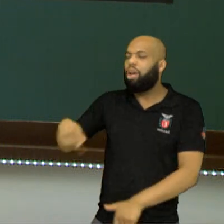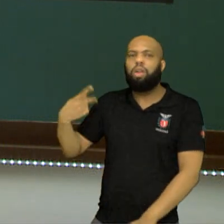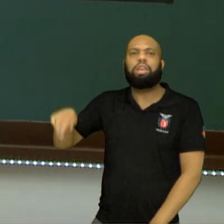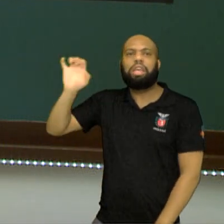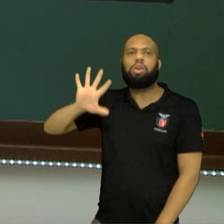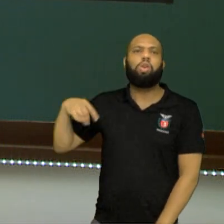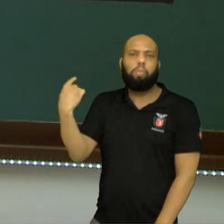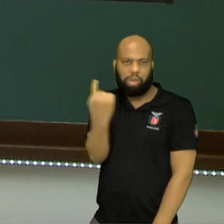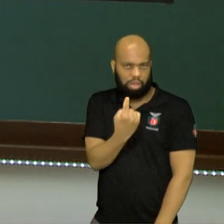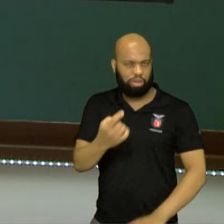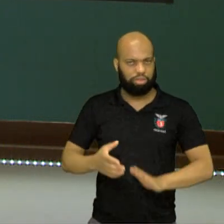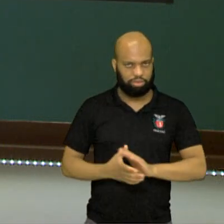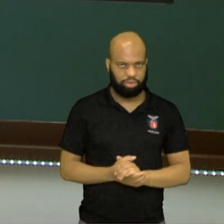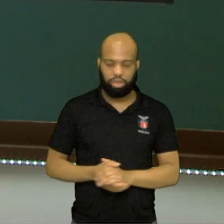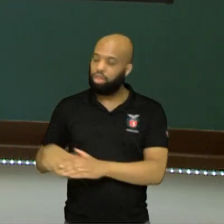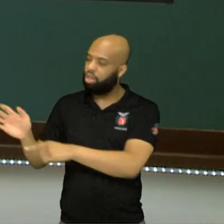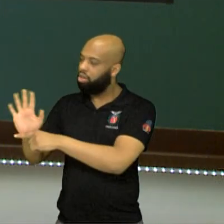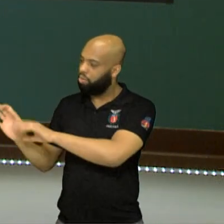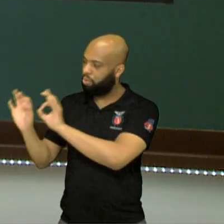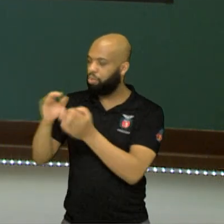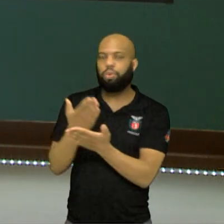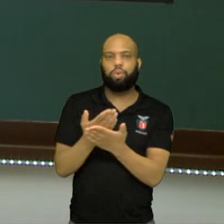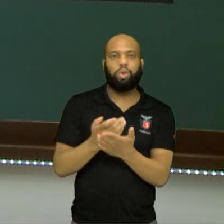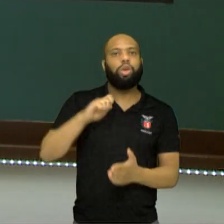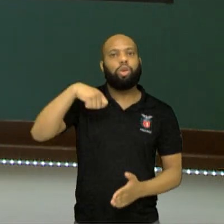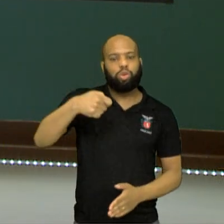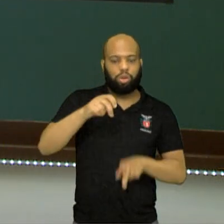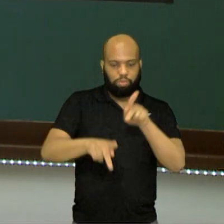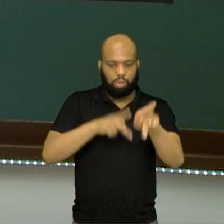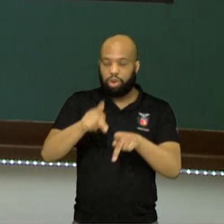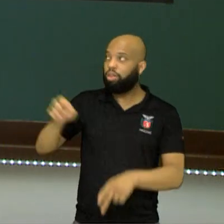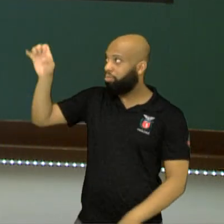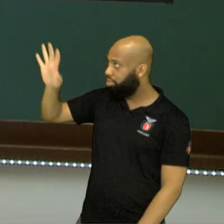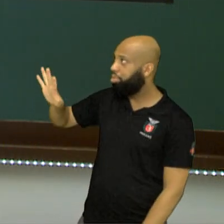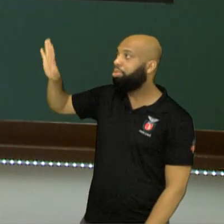terroristas. Bem, nesse vídeo nós falamos um pouco mais sobre as